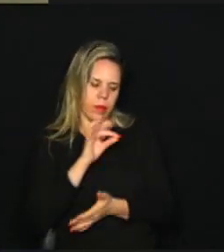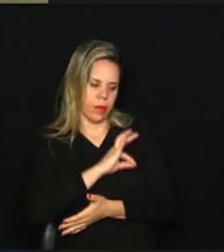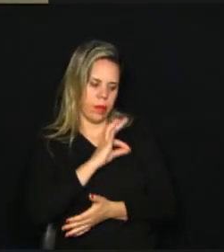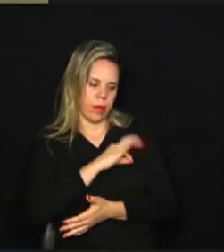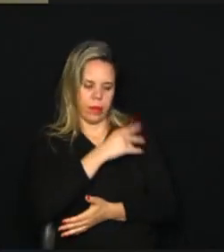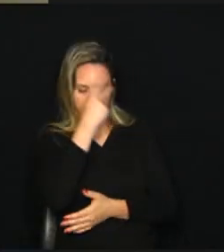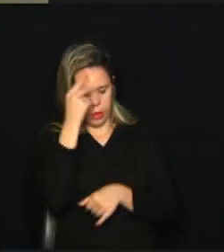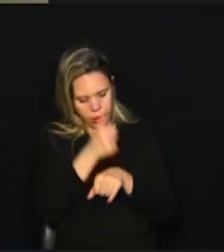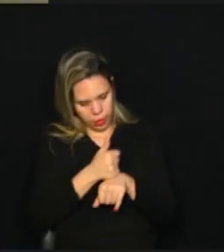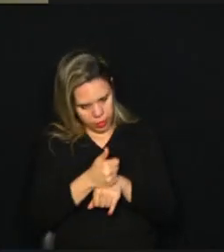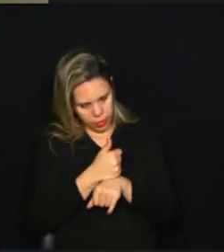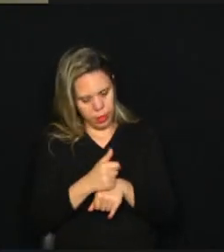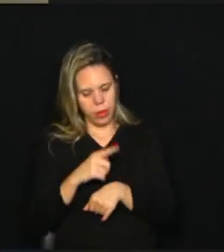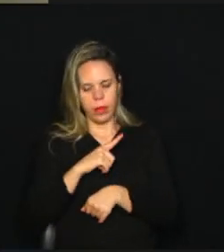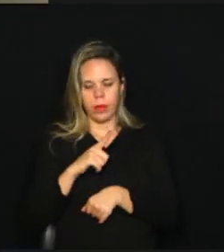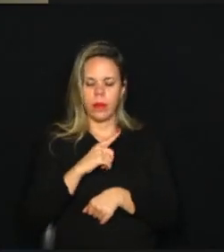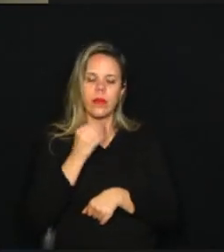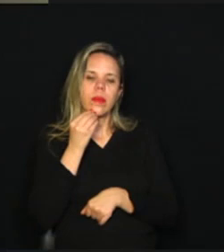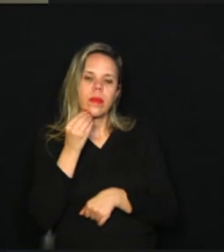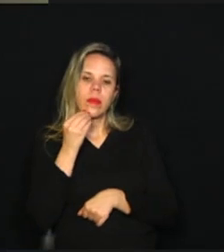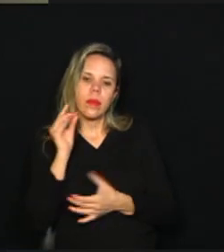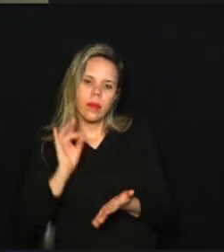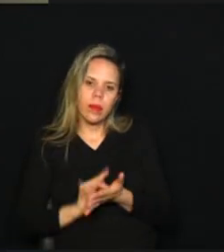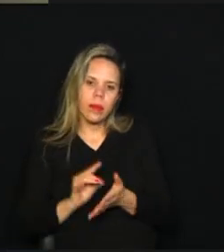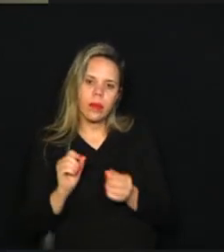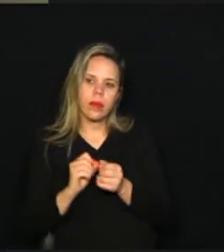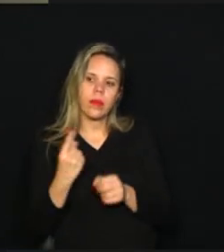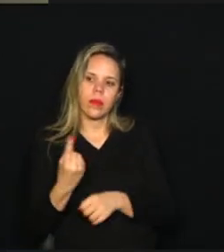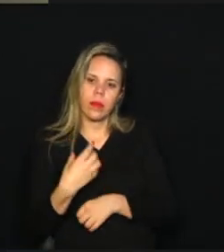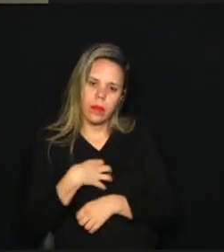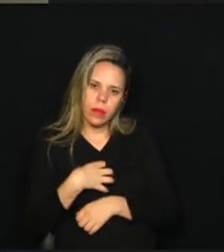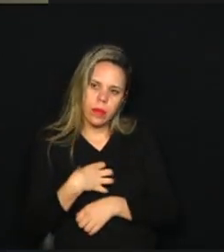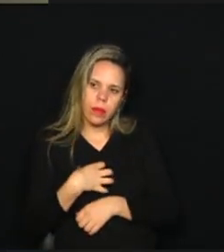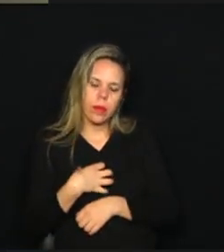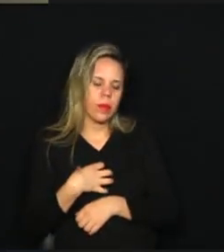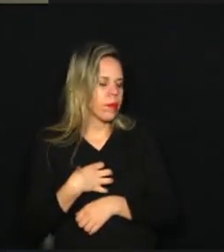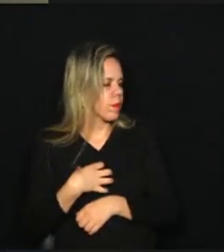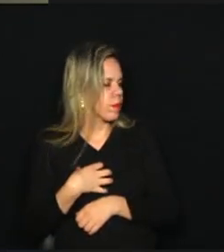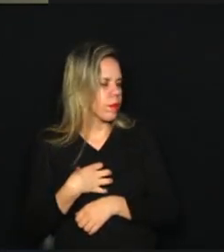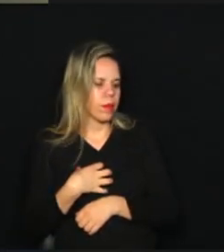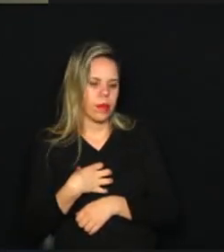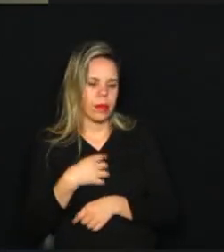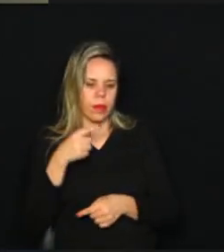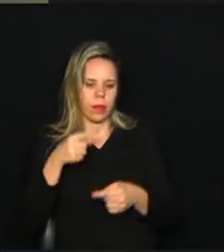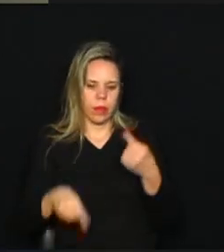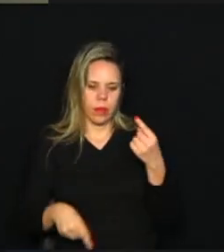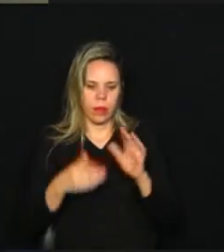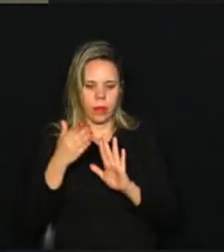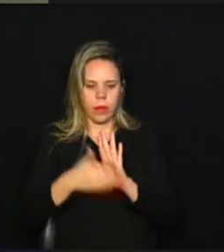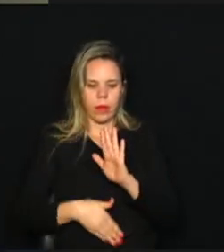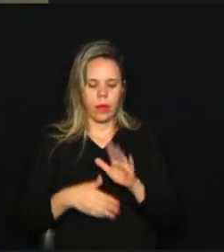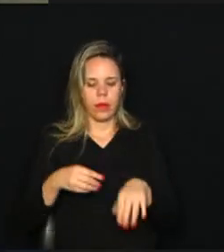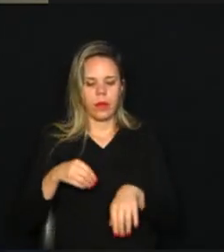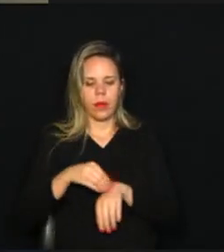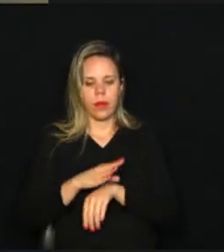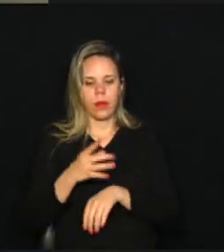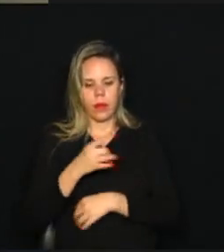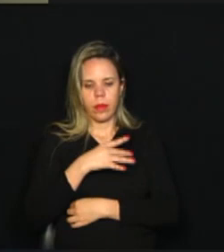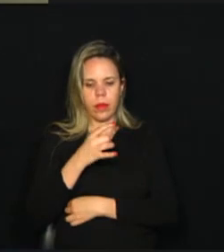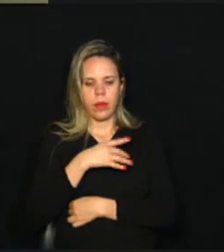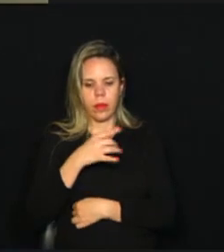trabalhadores, né, para que eles tenham a oportunidade realmente de fazer o isolamento e não sejam coibidos de revelar os seus sintomas com medo de